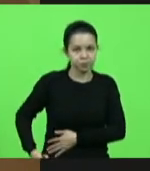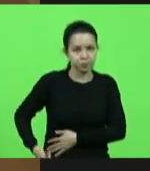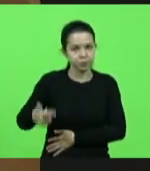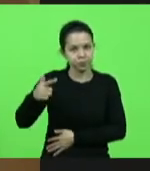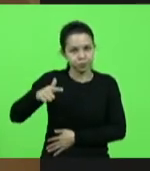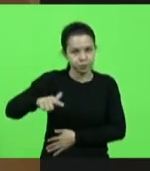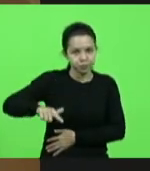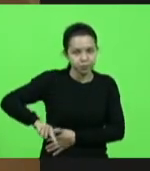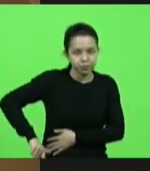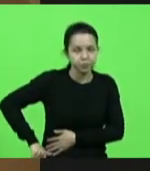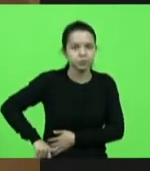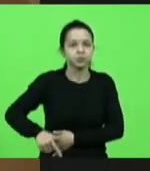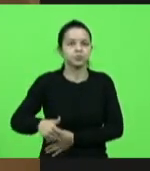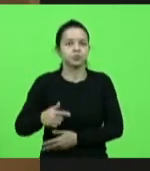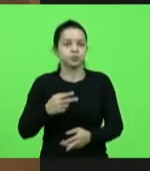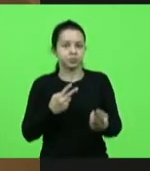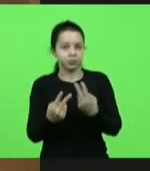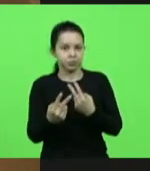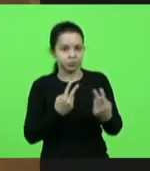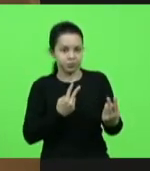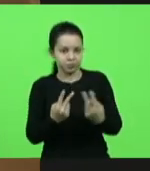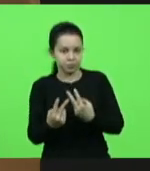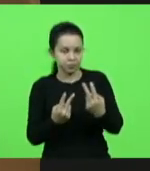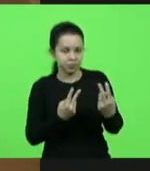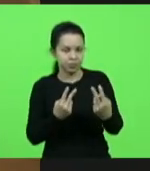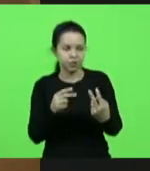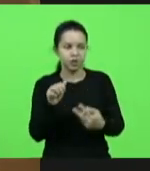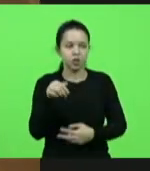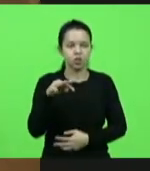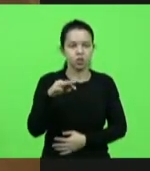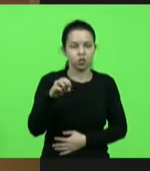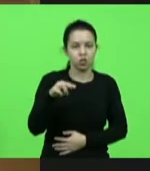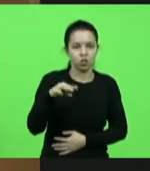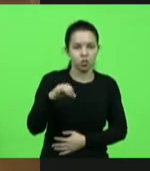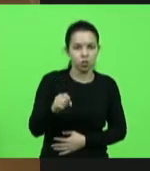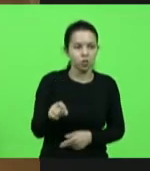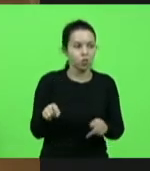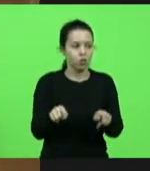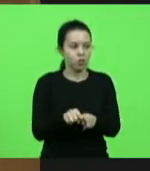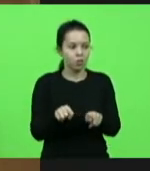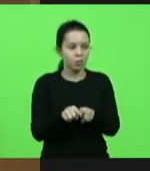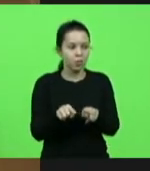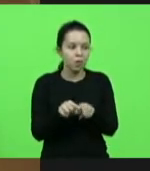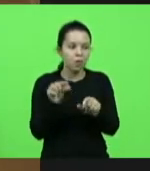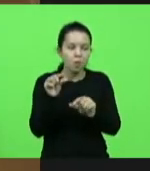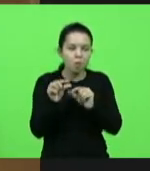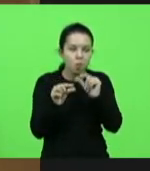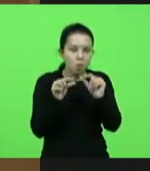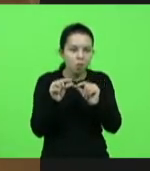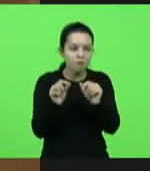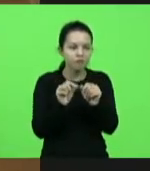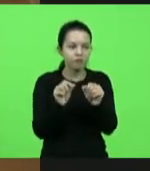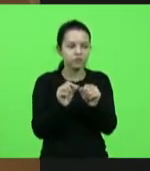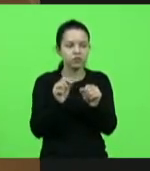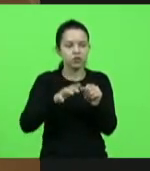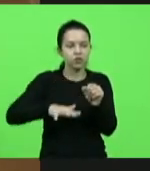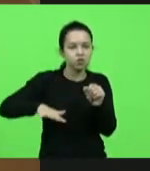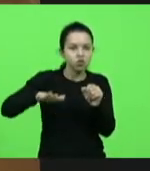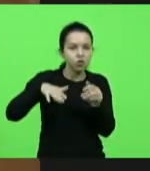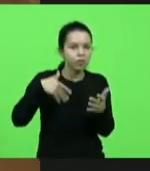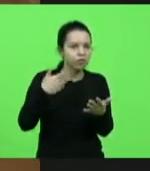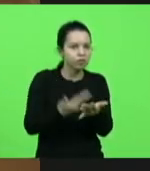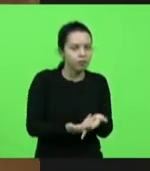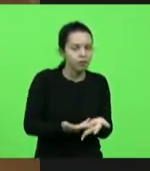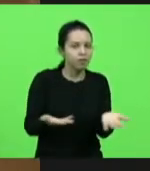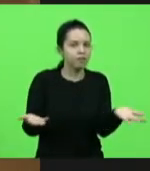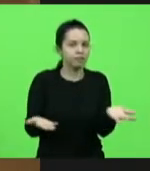Lacerda, pela duplicação da Antônio Raio e pelo pouco que foi feito aí da nossa região aí até agora, foi